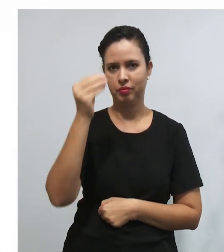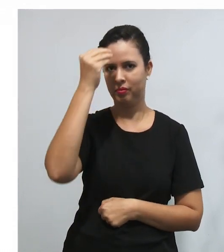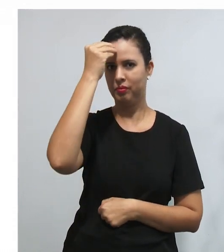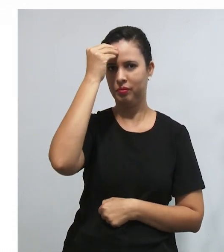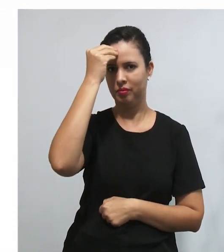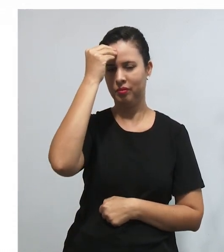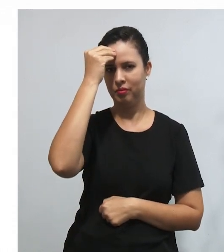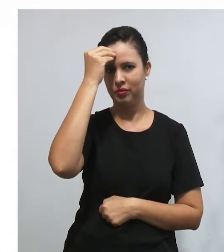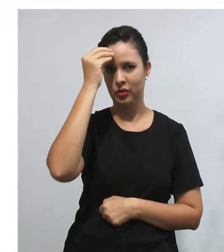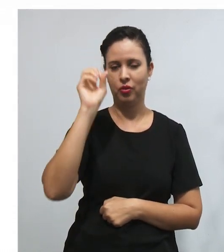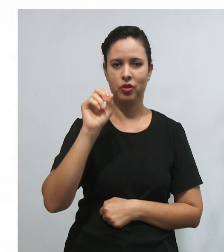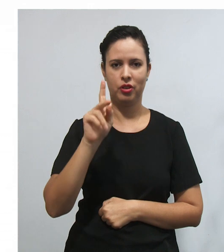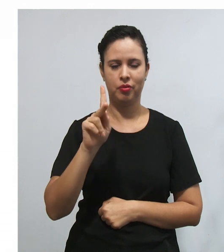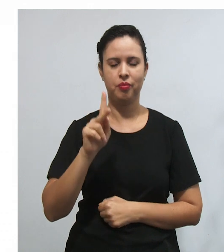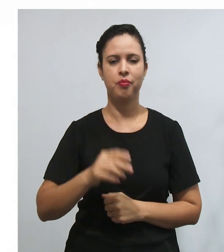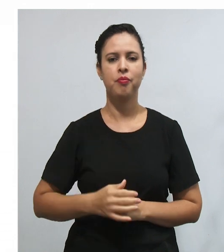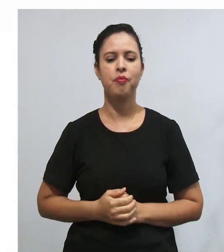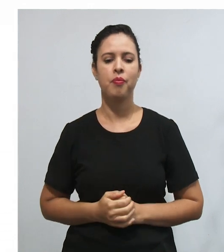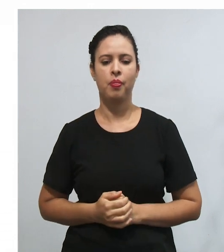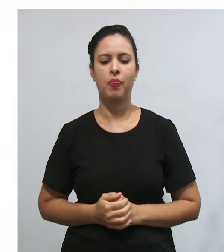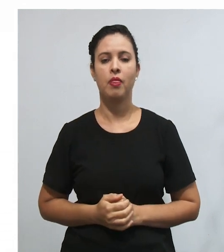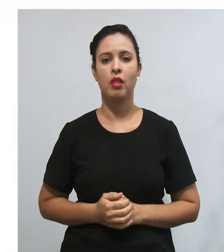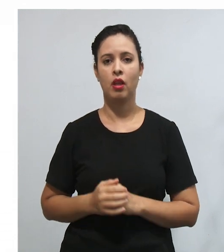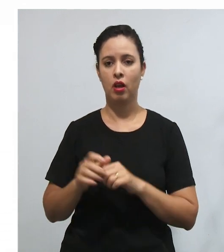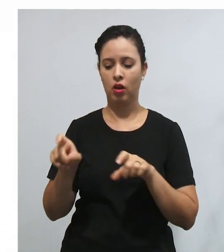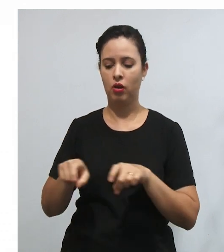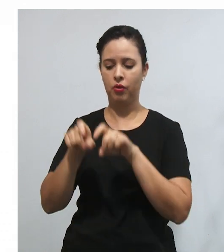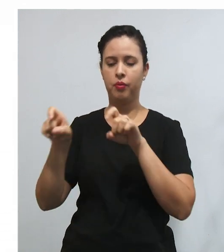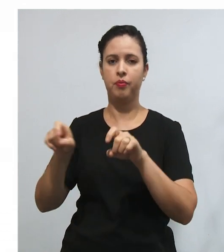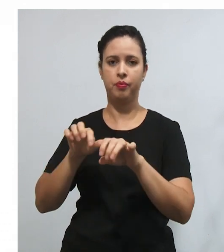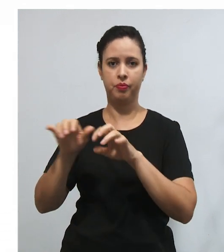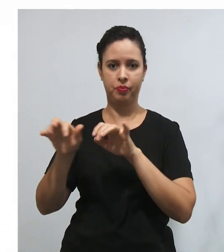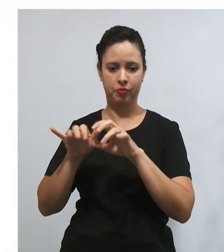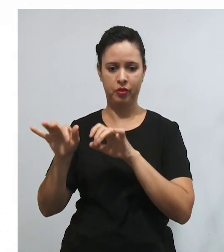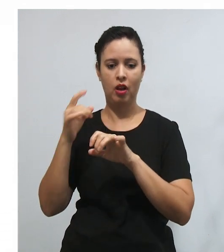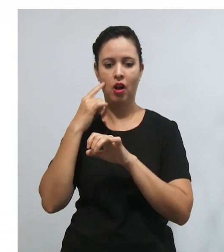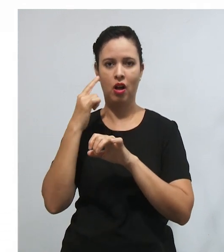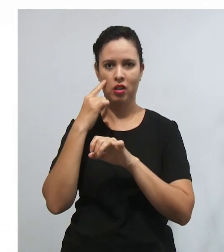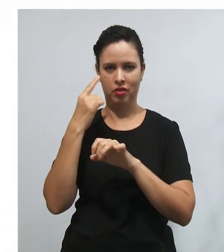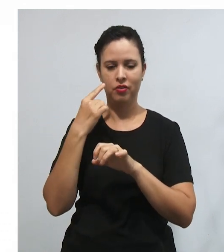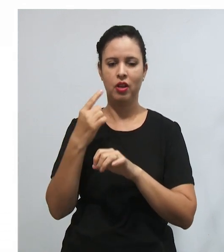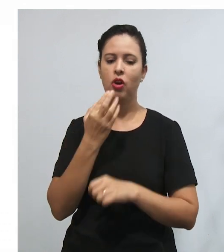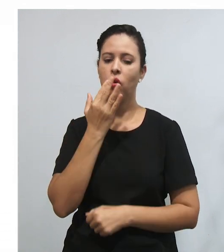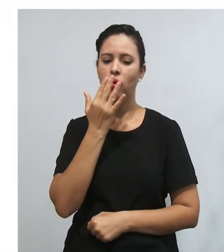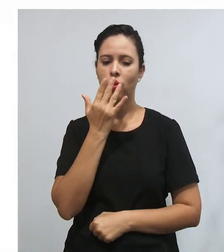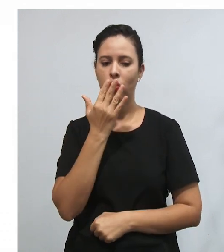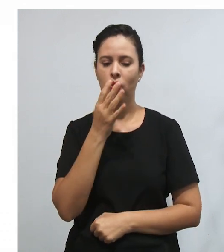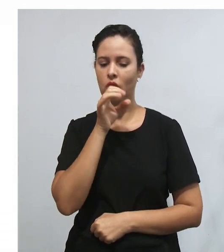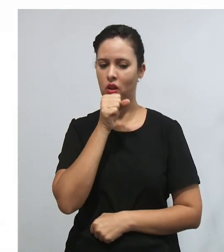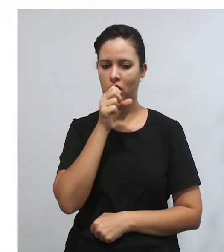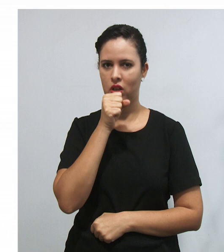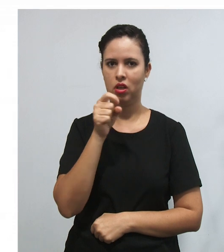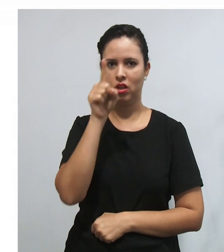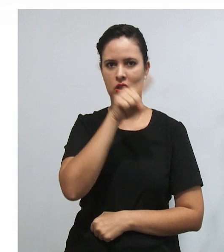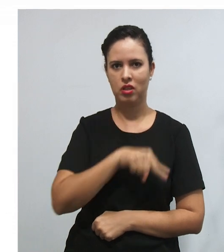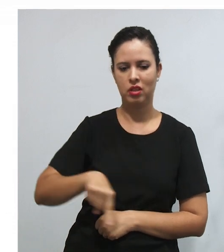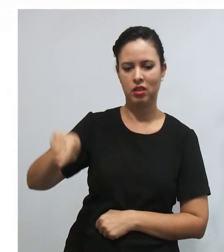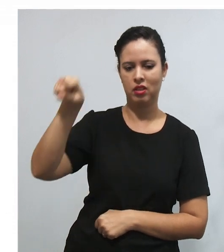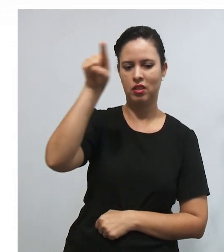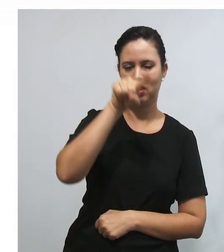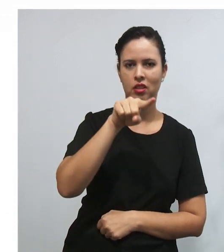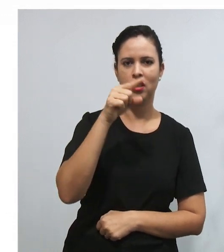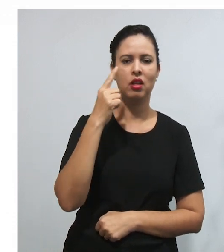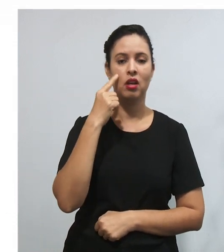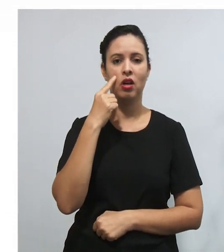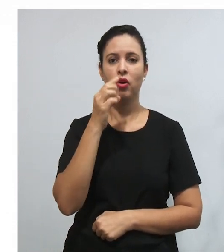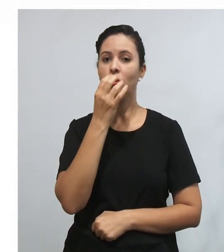Ficar em mente de que a informática, aí a gente tem nesse quadro aqui, nessa ilustração, a informática ela está dentro